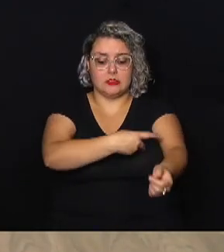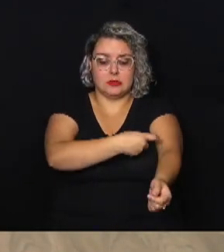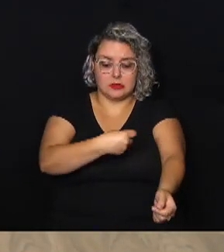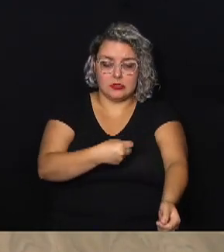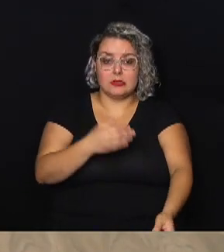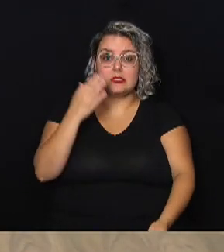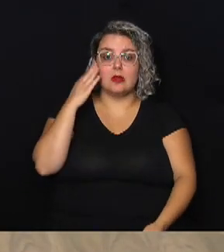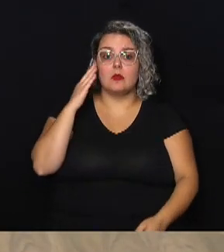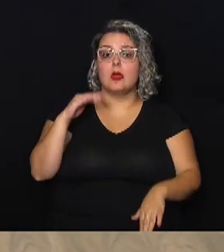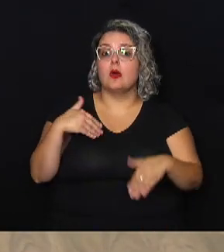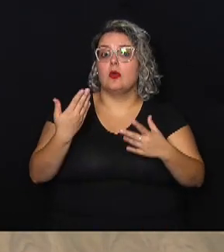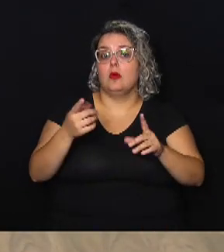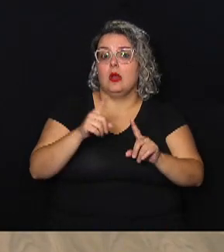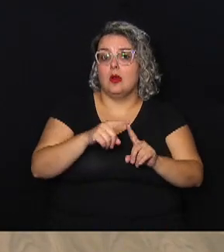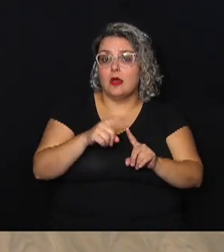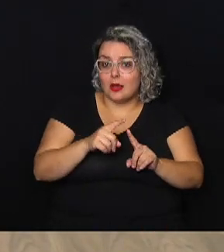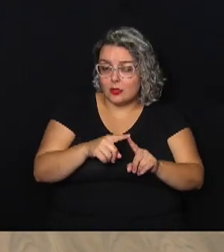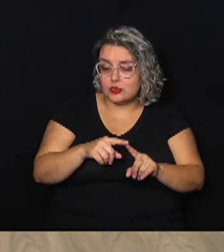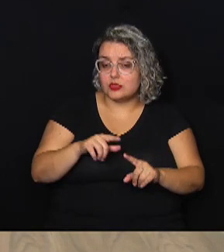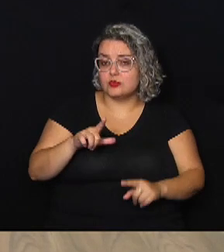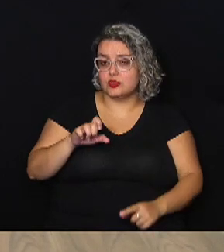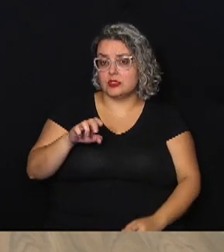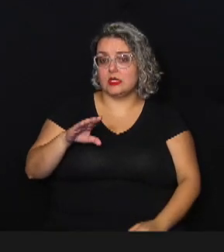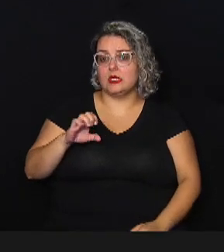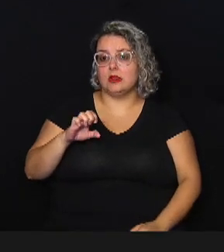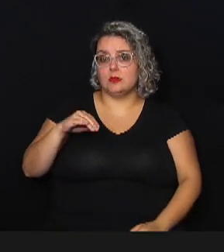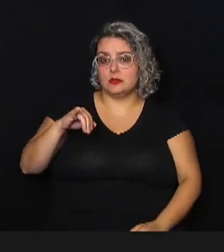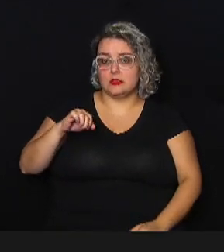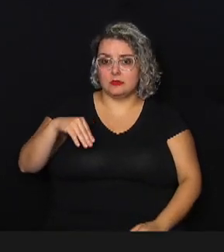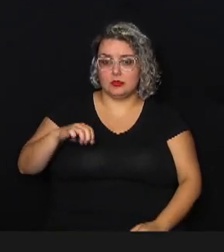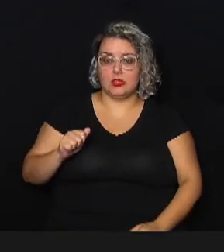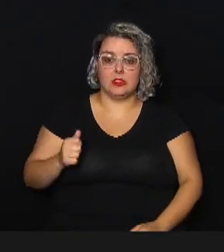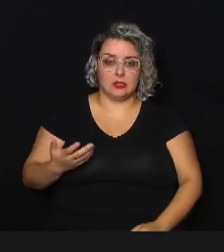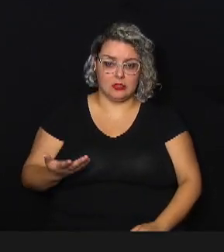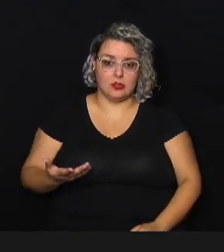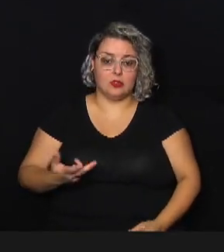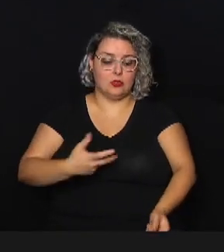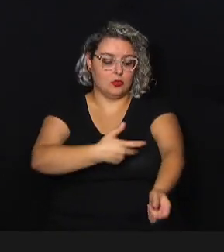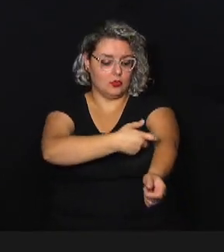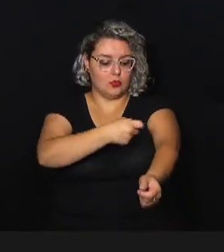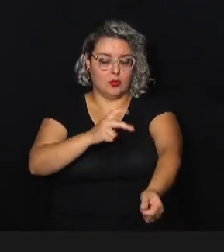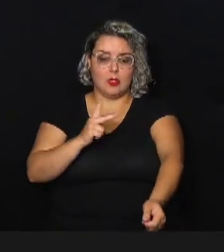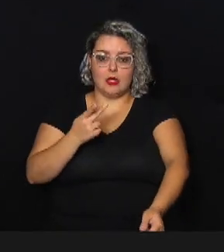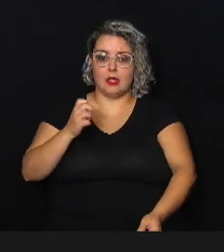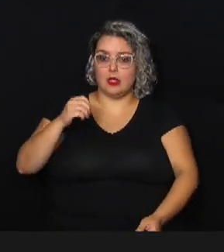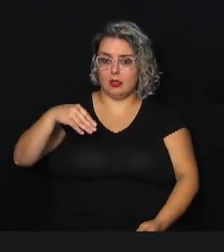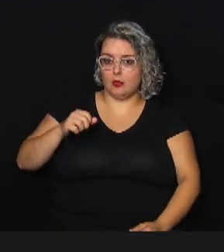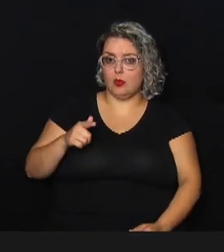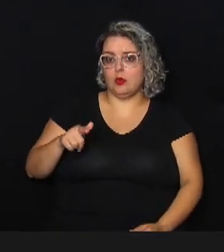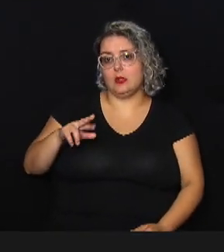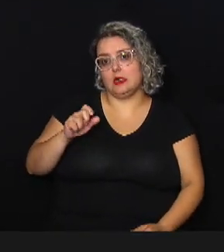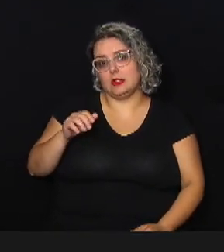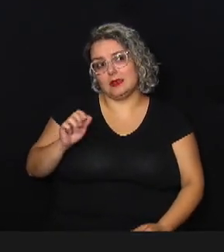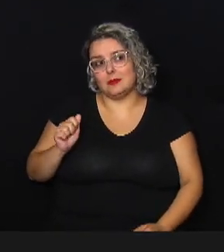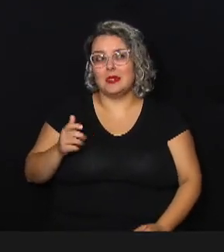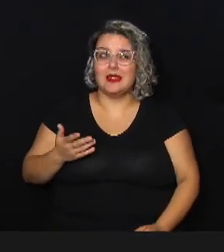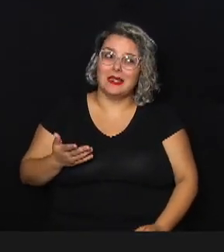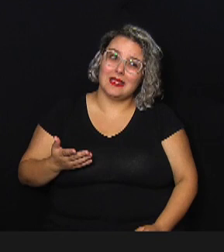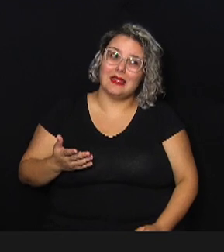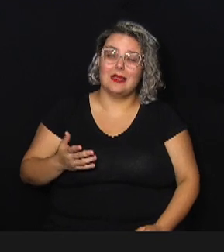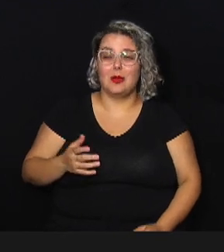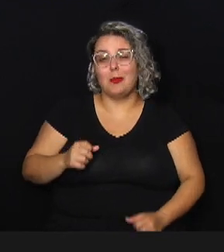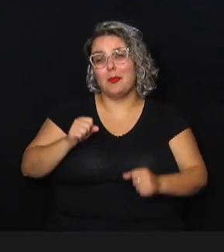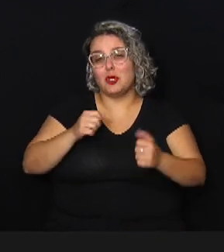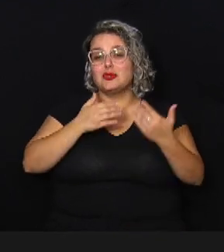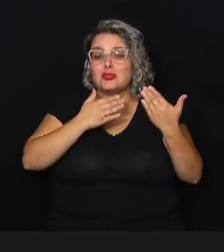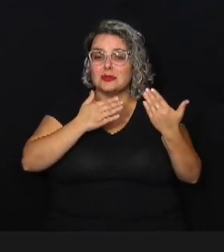qual é o tipo de leucemia? No hemograma, que é o exame de sangue comum, dá para você suspeitar, mas no exame